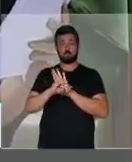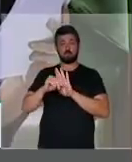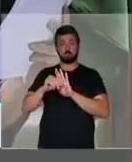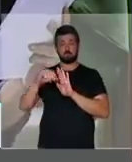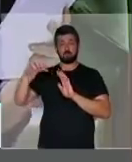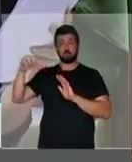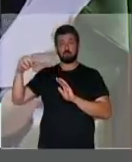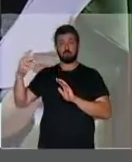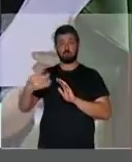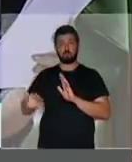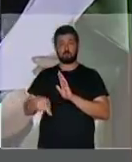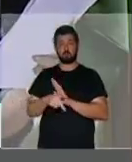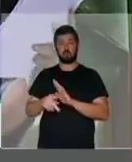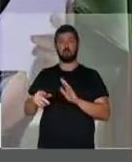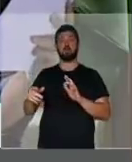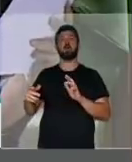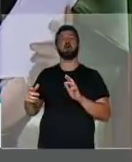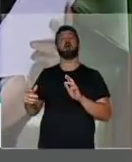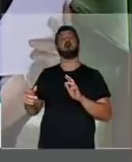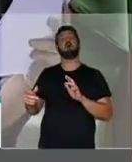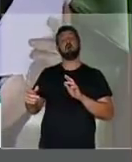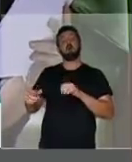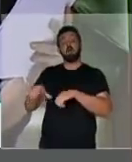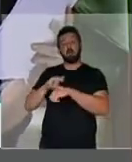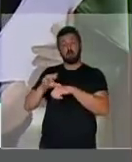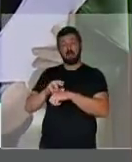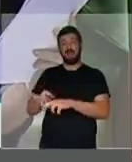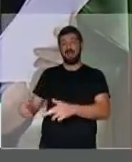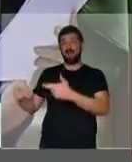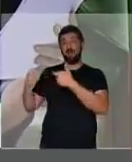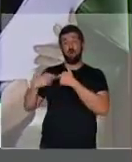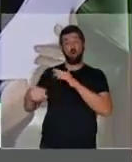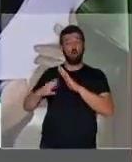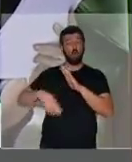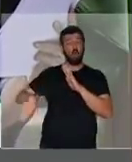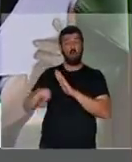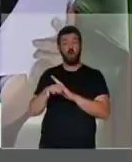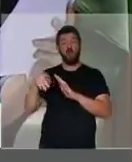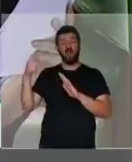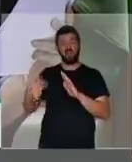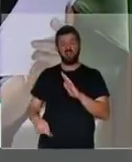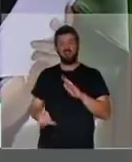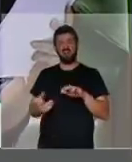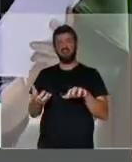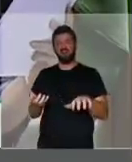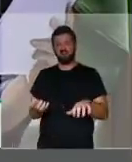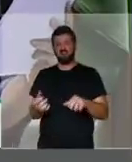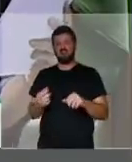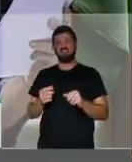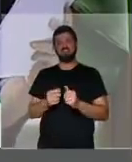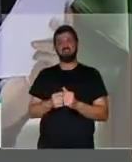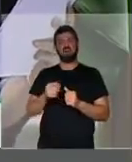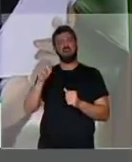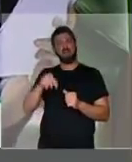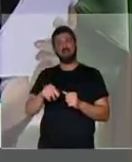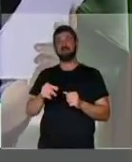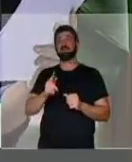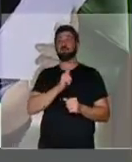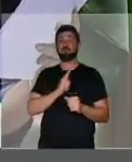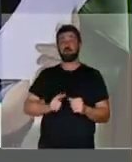Constituição Federal, é de competência exclusiva do Congresso Nacional aprovar o estado de defesa e a intervenção